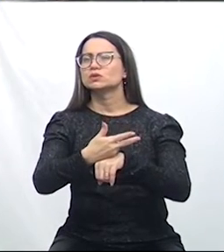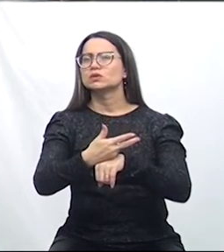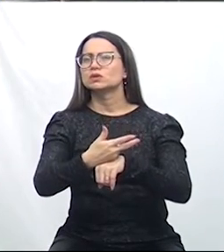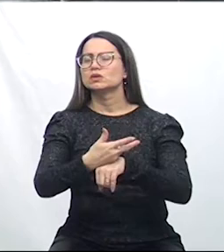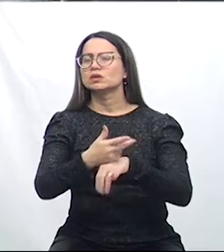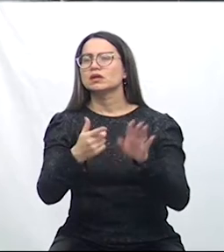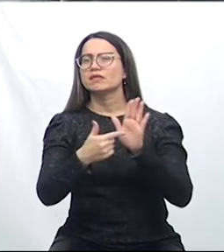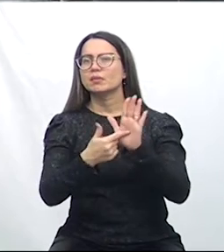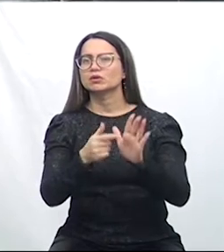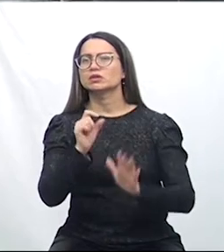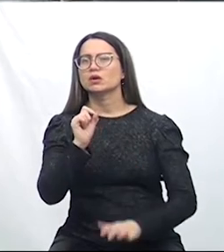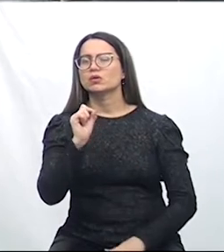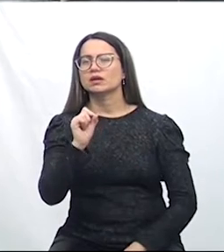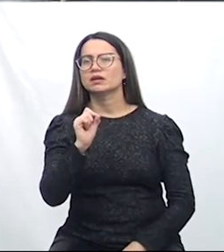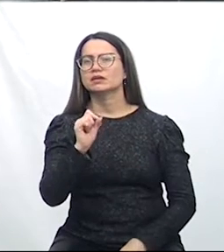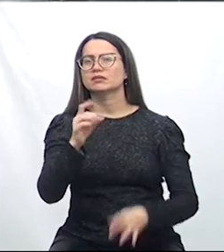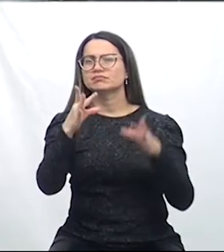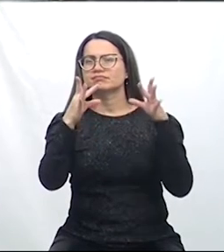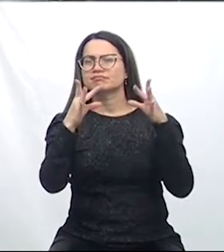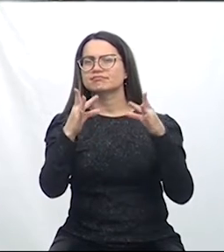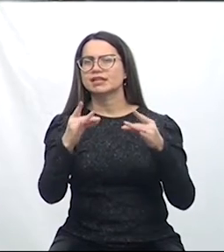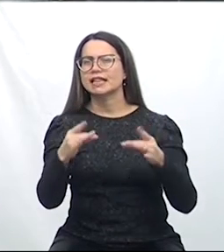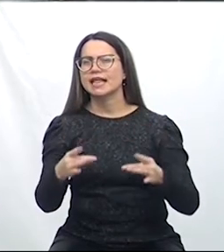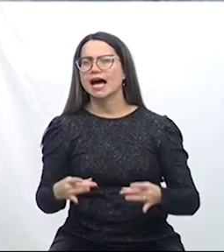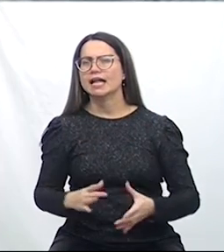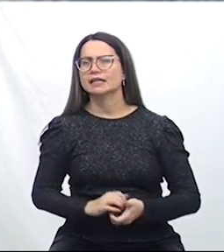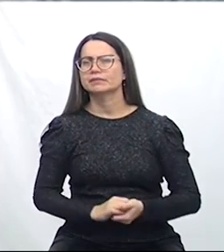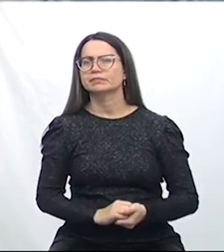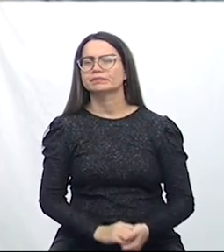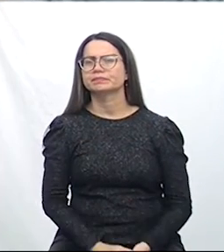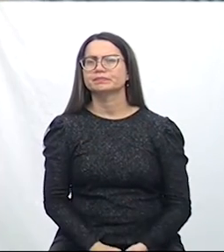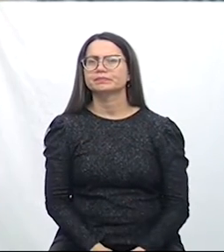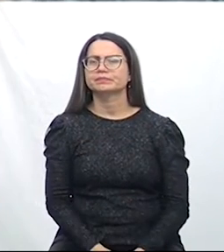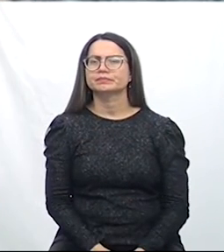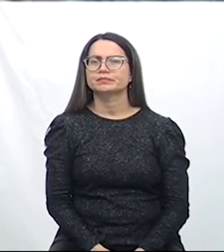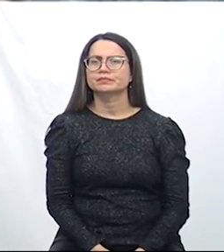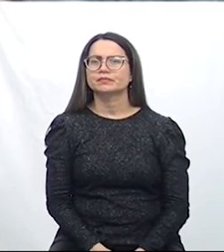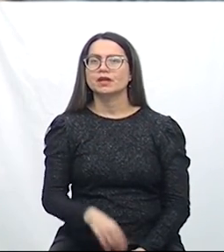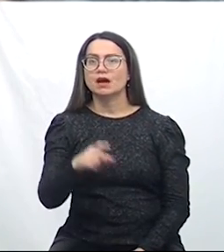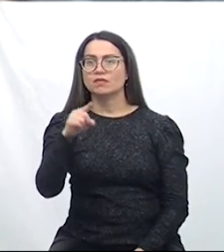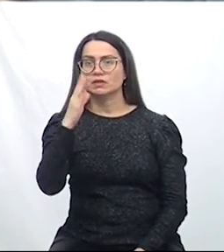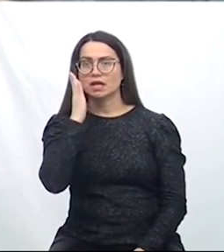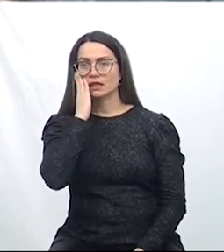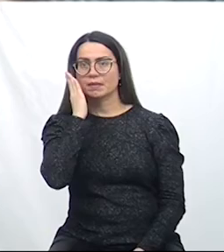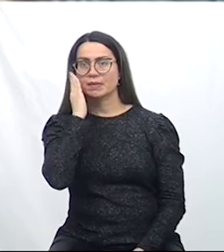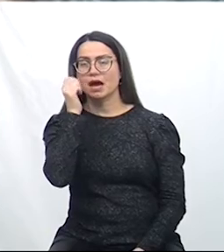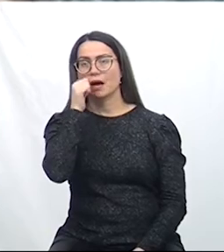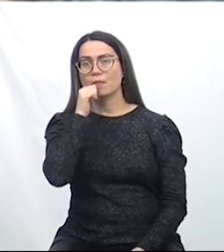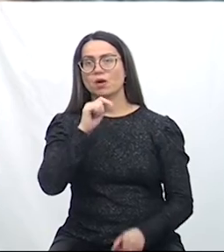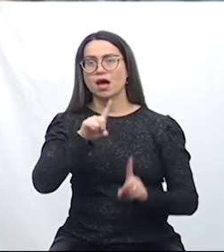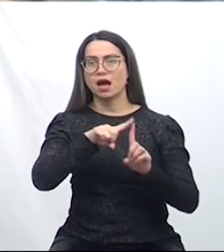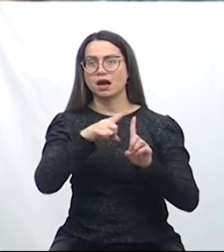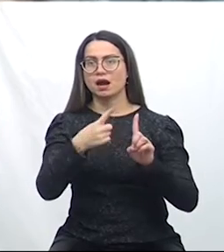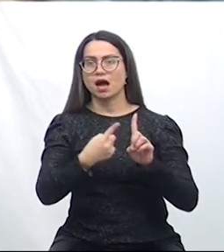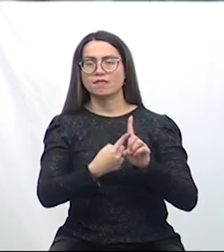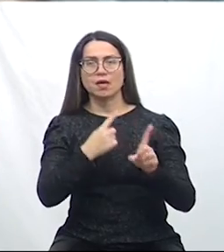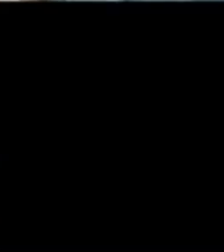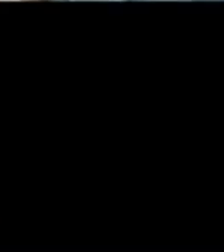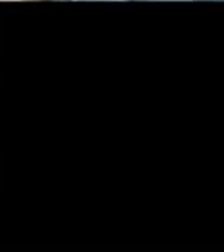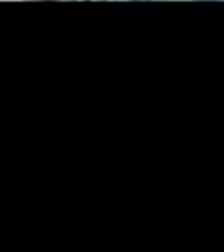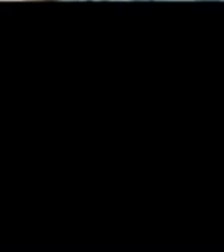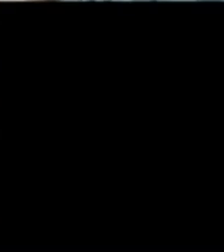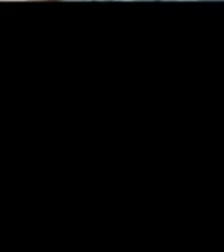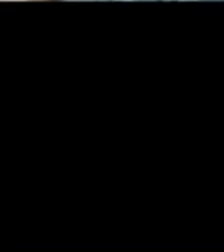vai nos mostrar com mais detalhes. Você sabia que mulheres grávidas não devem consumir nenhum tipo